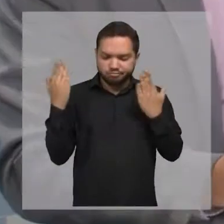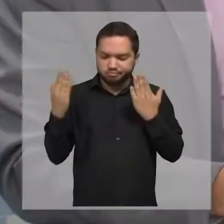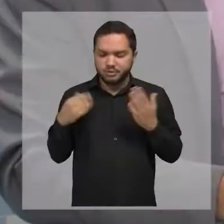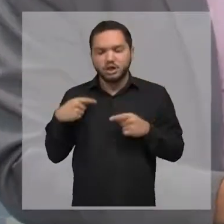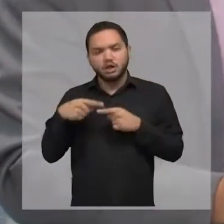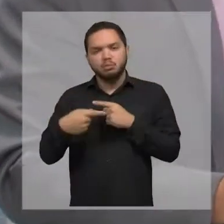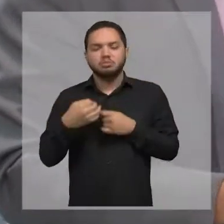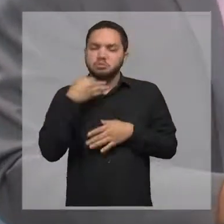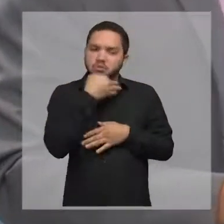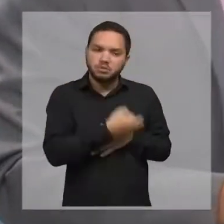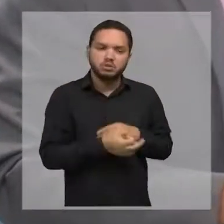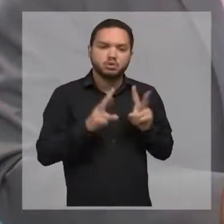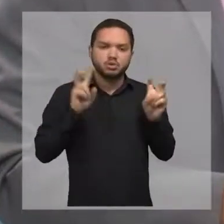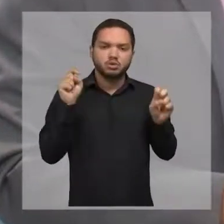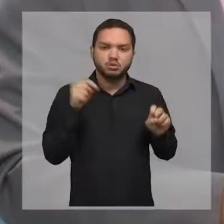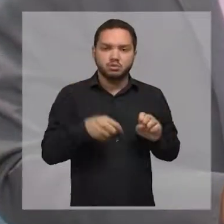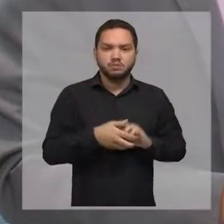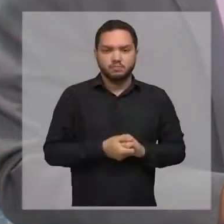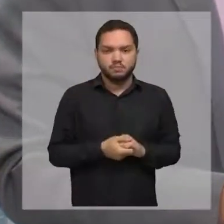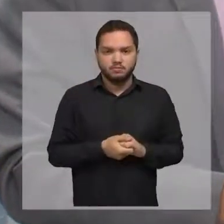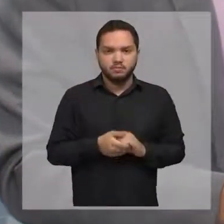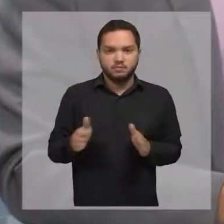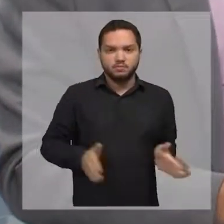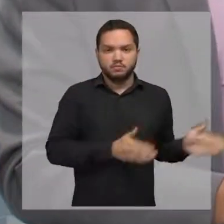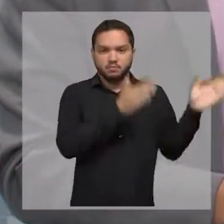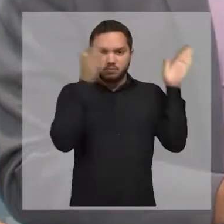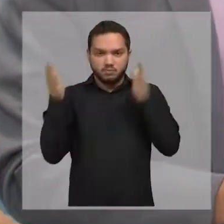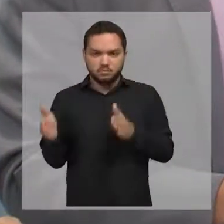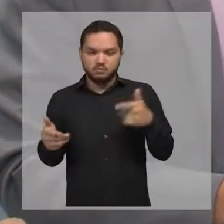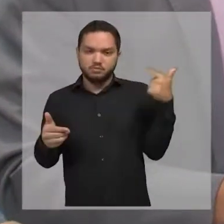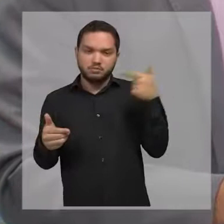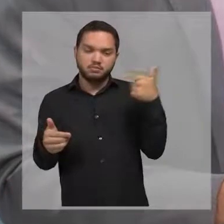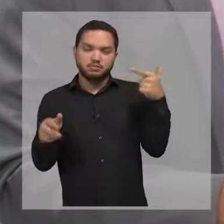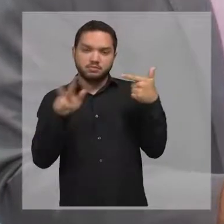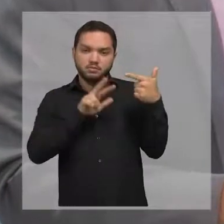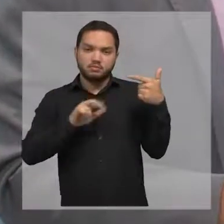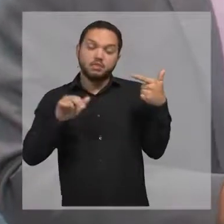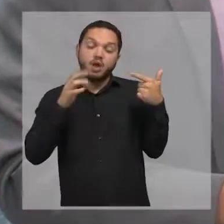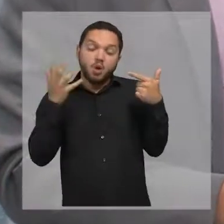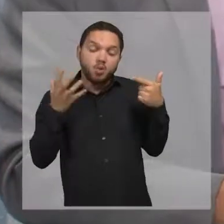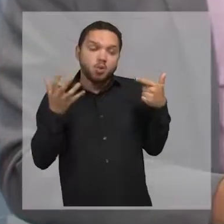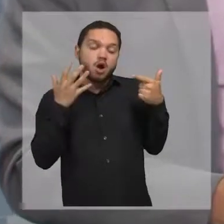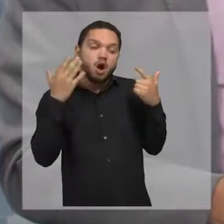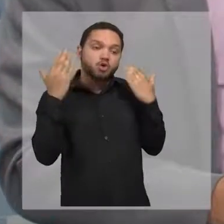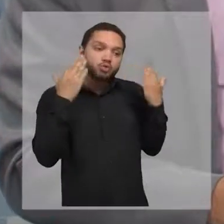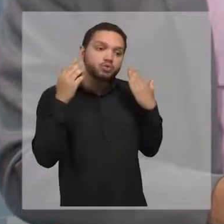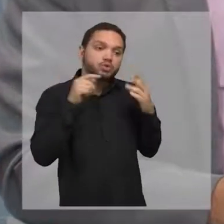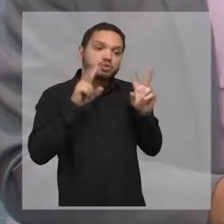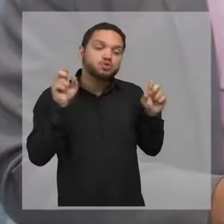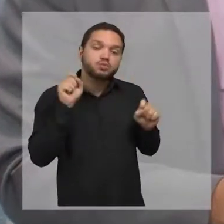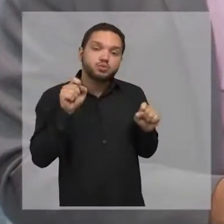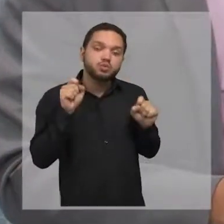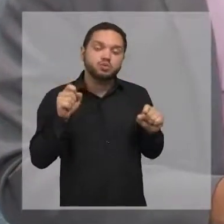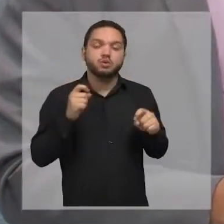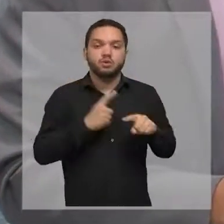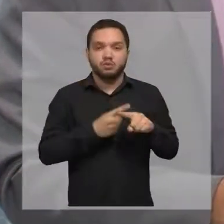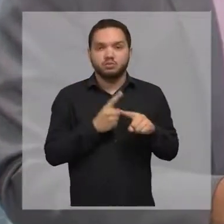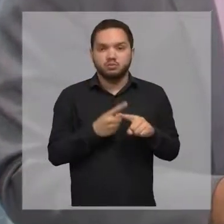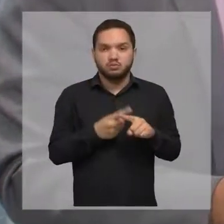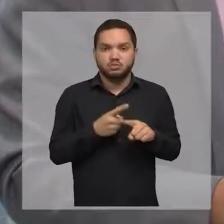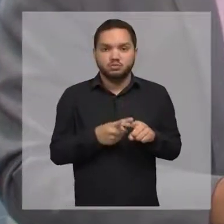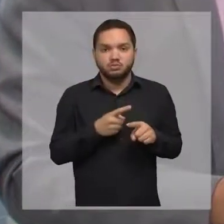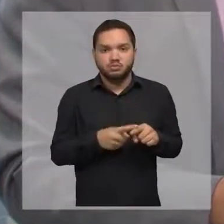opinião dentro daquela matéria. Tá. No segundo bloco, que a gente daqui a pouco vai para o segundo bloco, eu quero tirar uma dúvida com você. Com